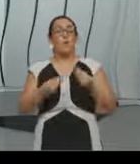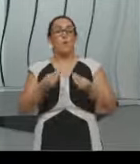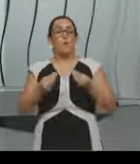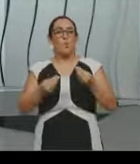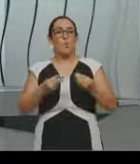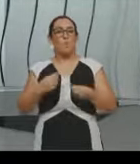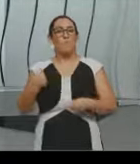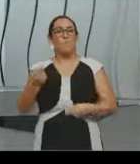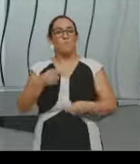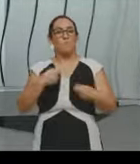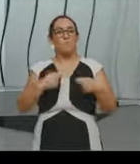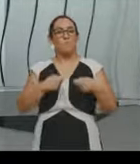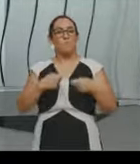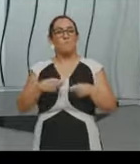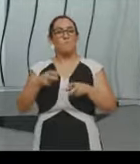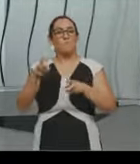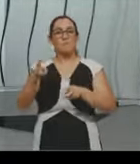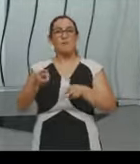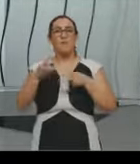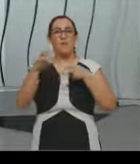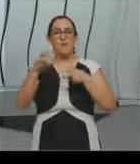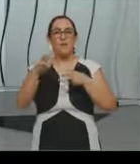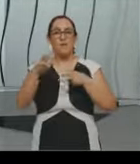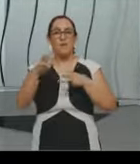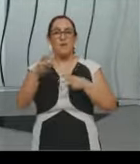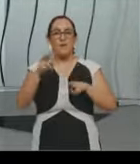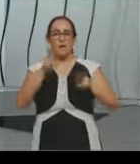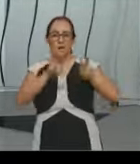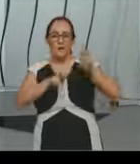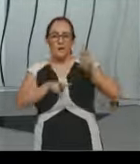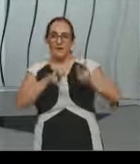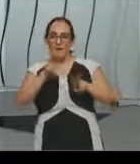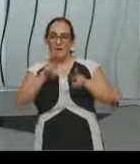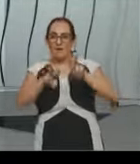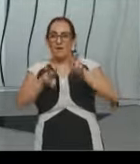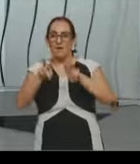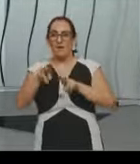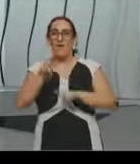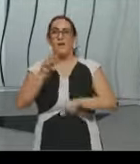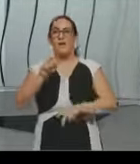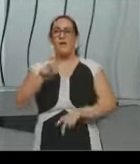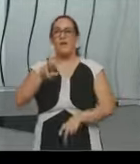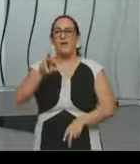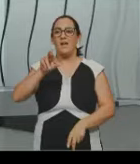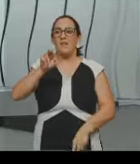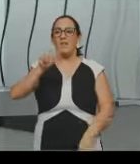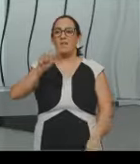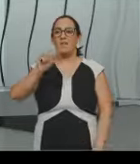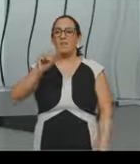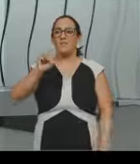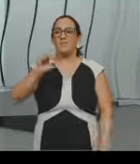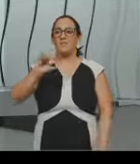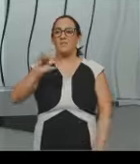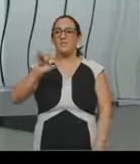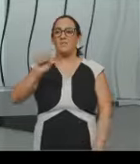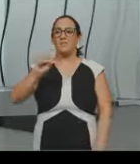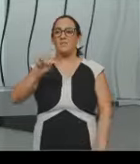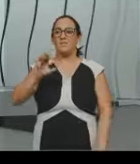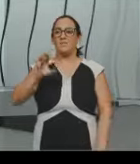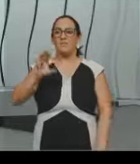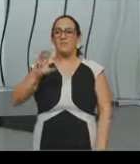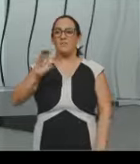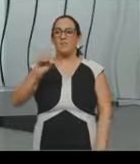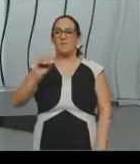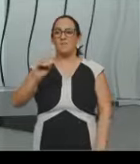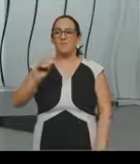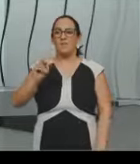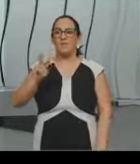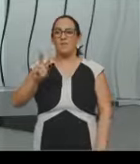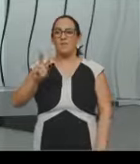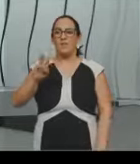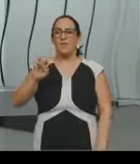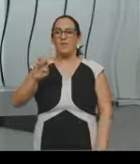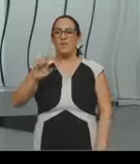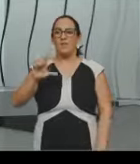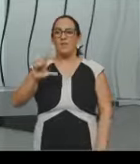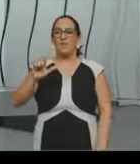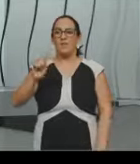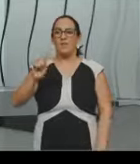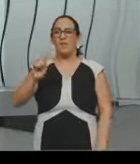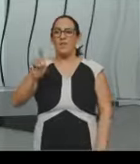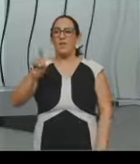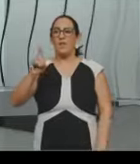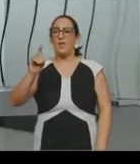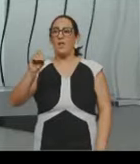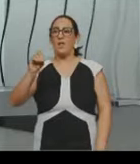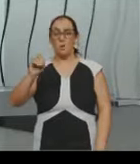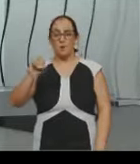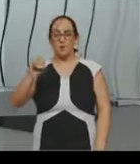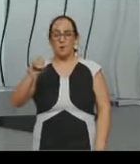racismo velado. Porque quando nós dissemos que não há racismo, né, é justamente contribuir para que esse racismo velado ele só cresça, porque